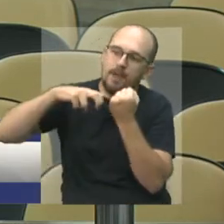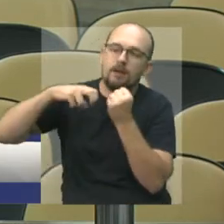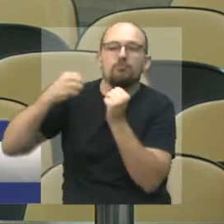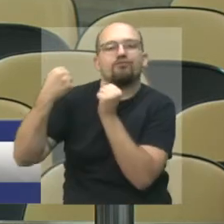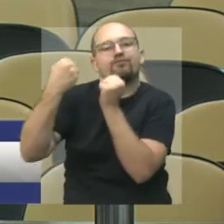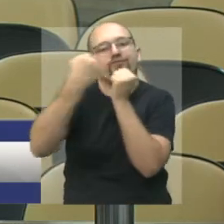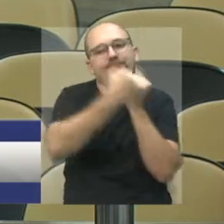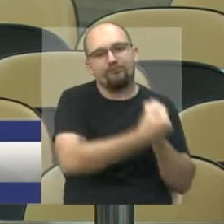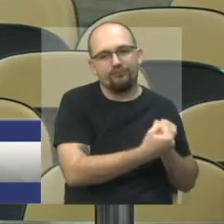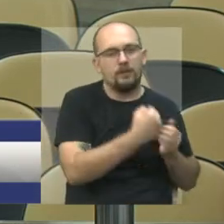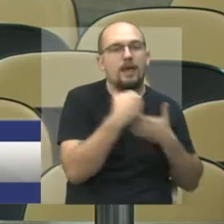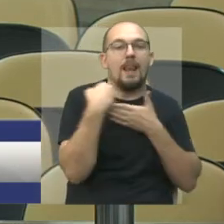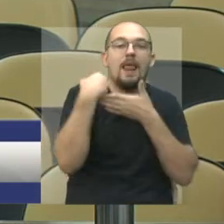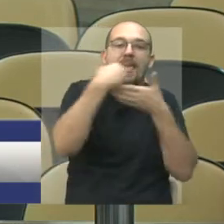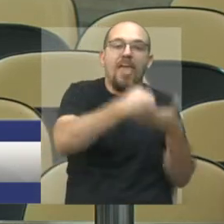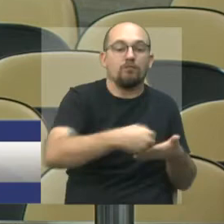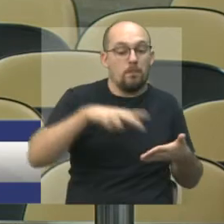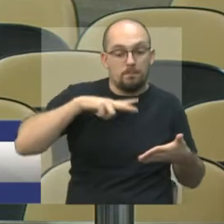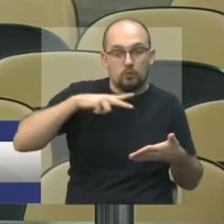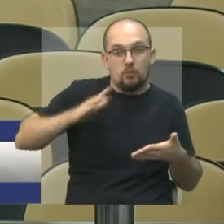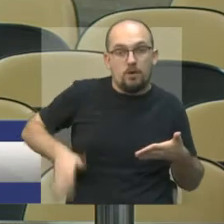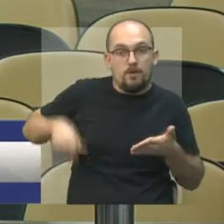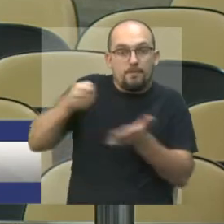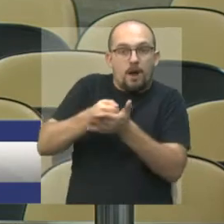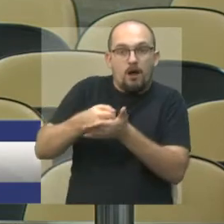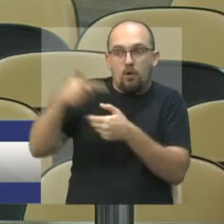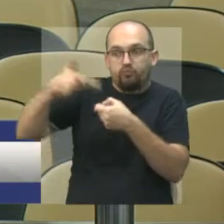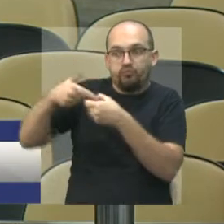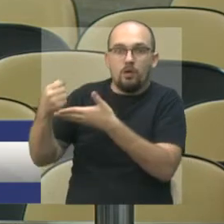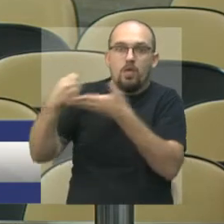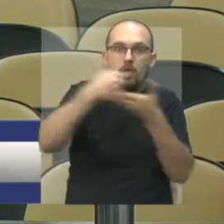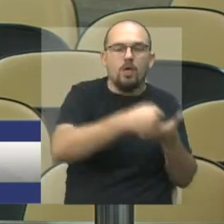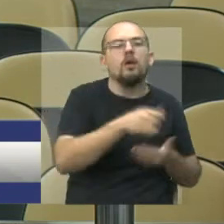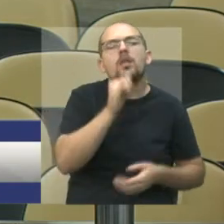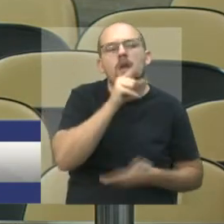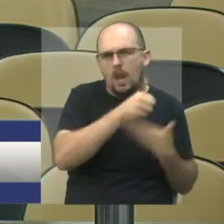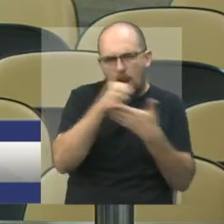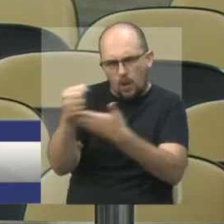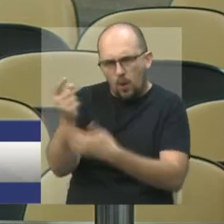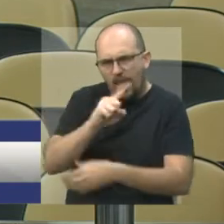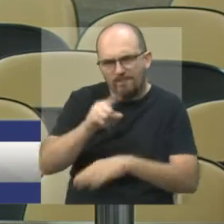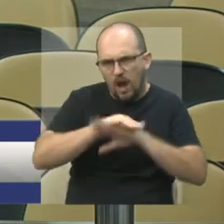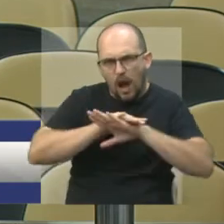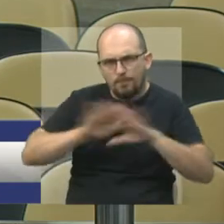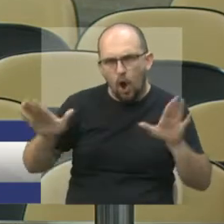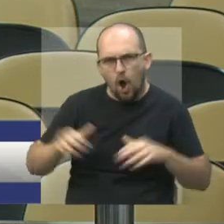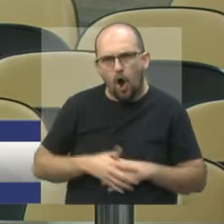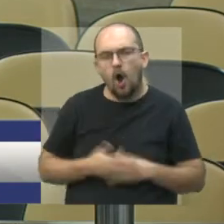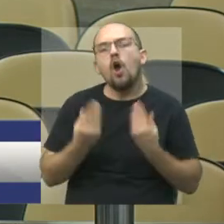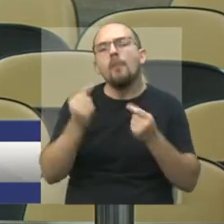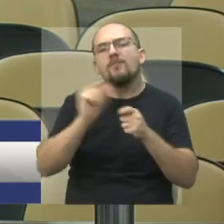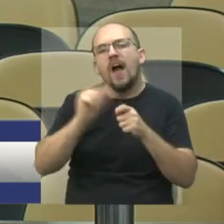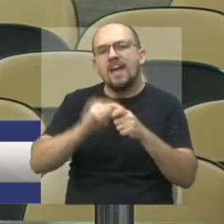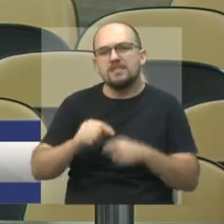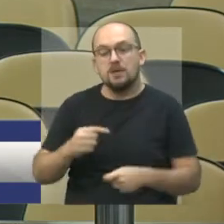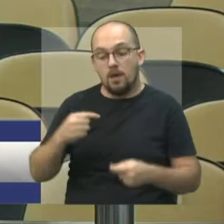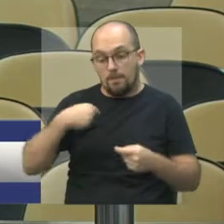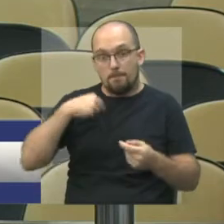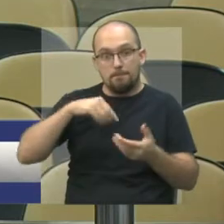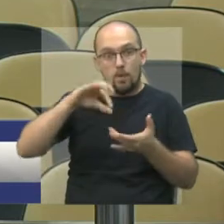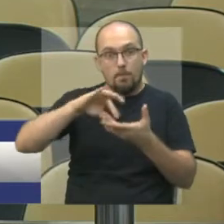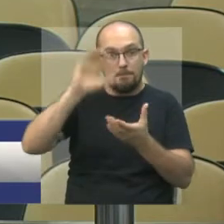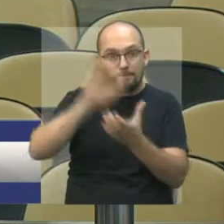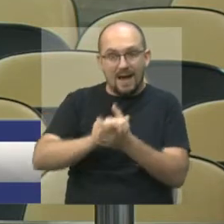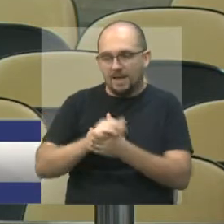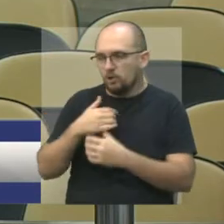para pegar o remédio na cidade. Entendeu? E aí, se não for levar lá, como vai ser? Hoje mesmo eu peguei remédio do meu marido para dar para